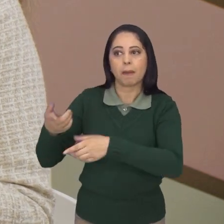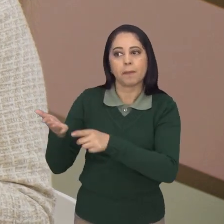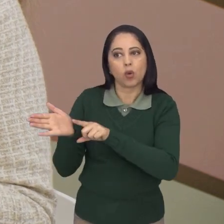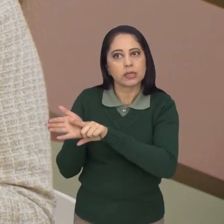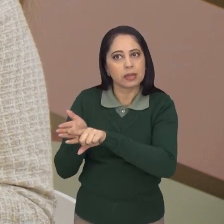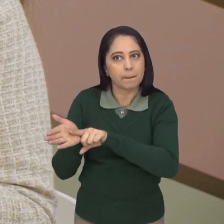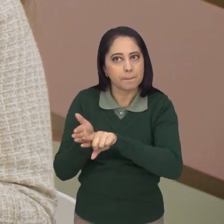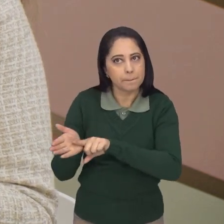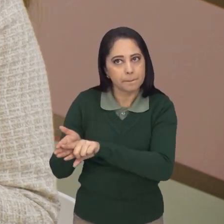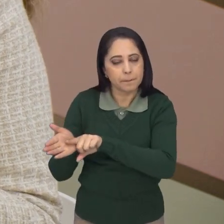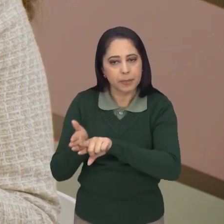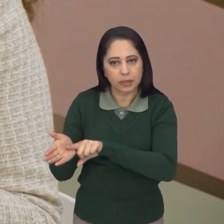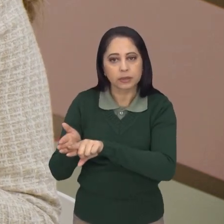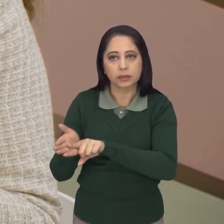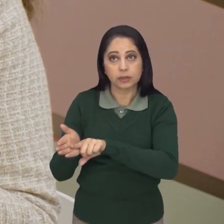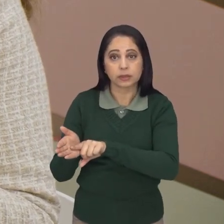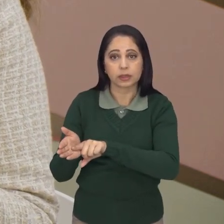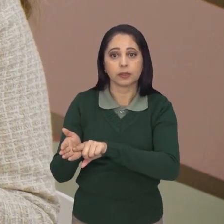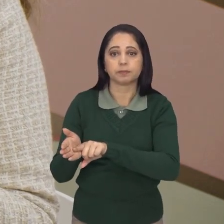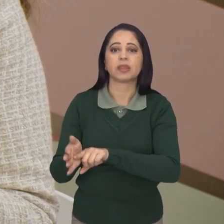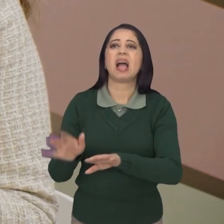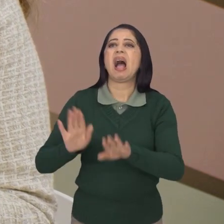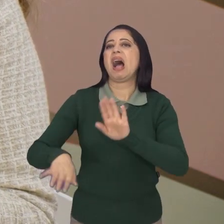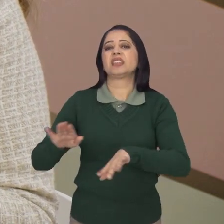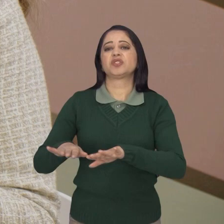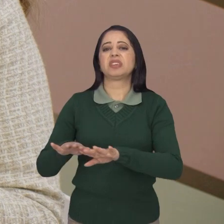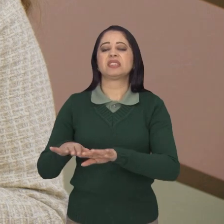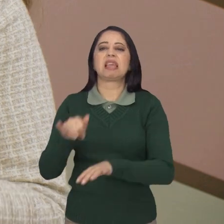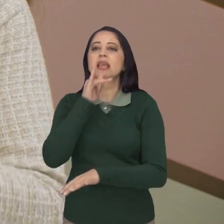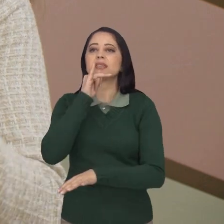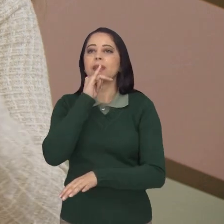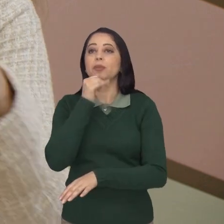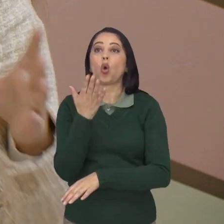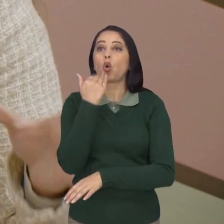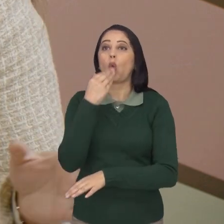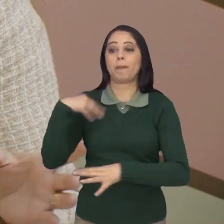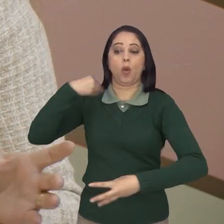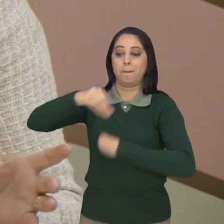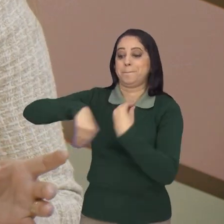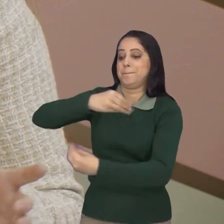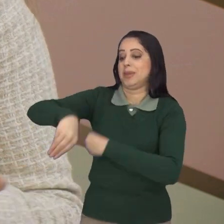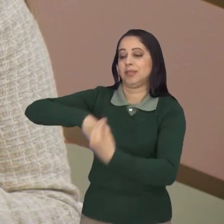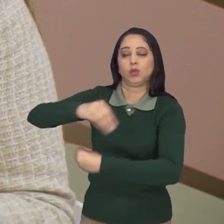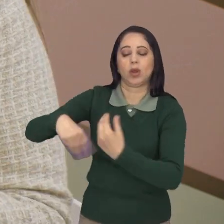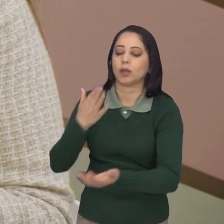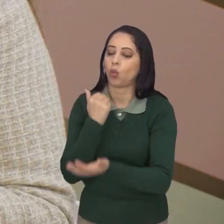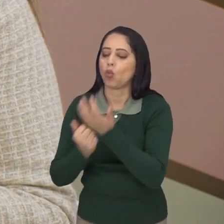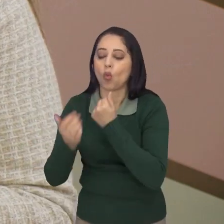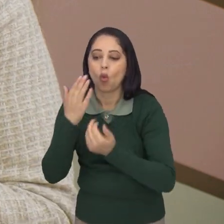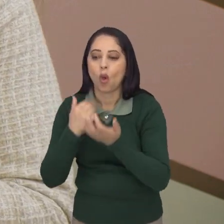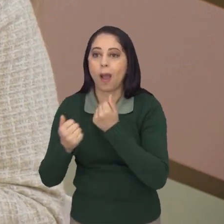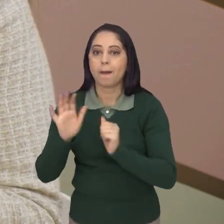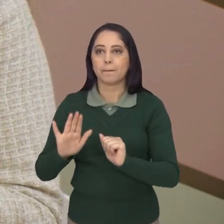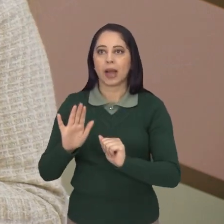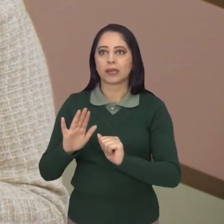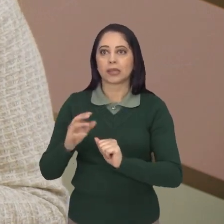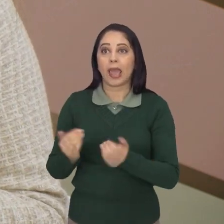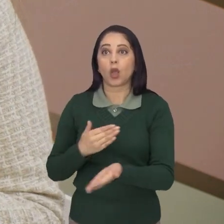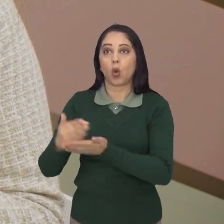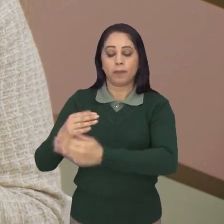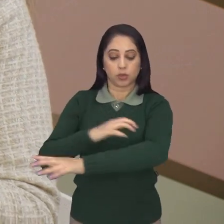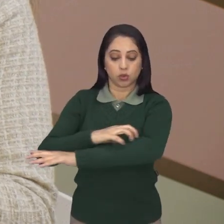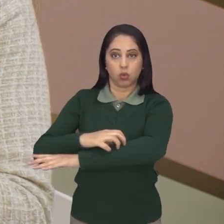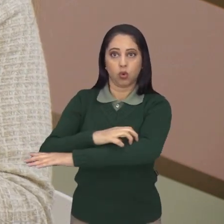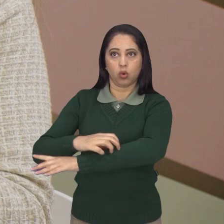fazer pesquisas baseado na sua história clínica mesmo, porque às vezes você comeu um monte de coisa junto, mas assim, você reagiu uma vez com